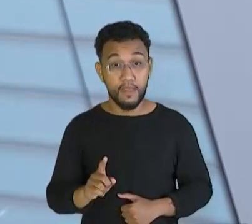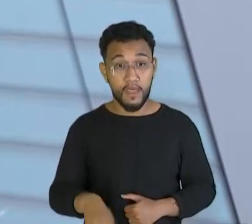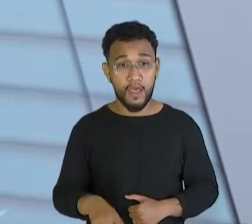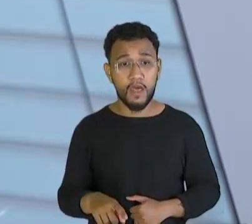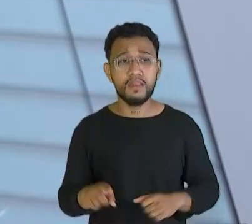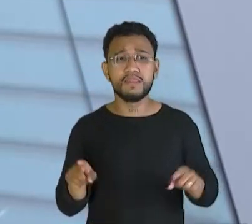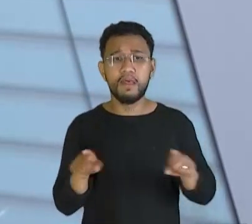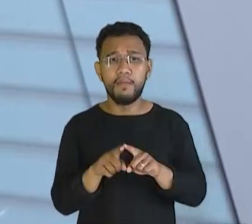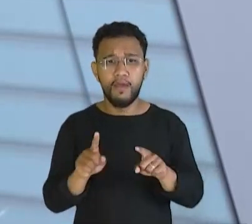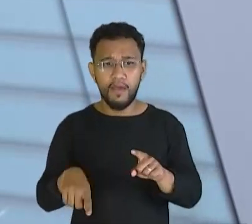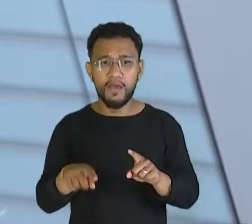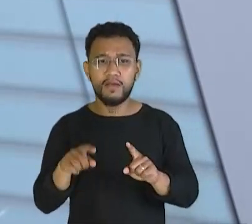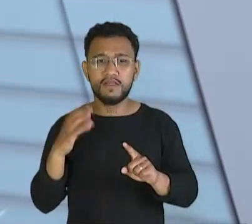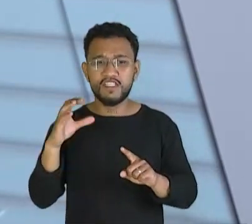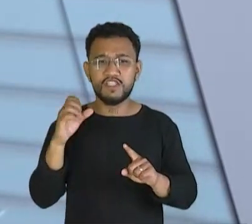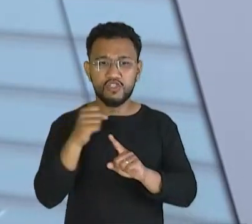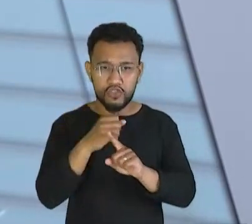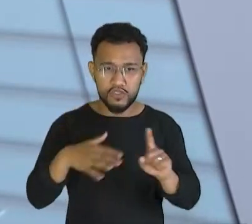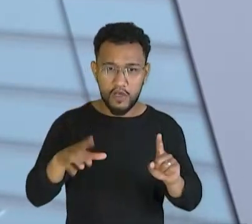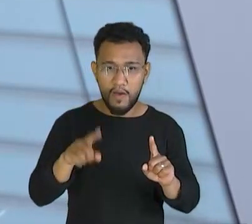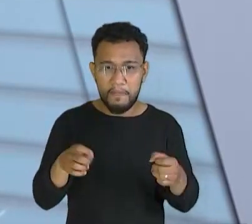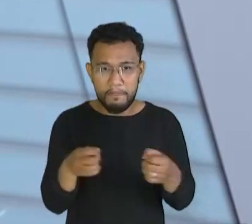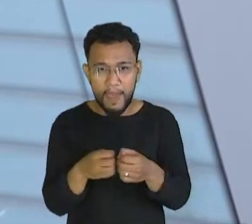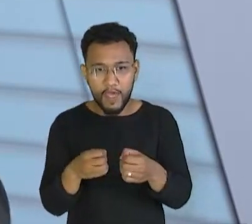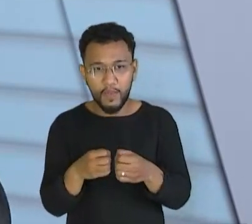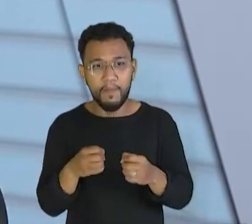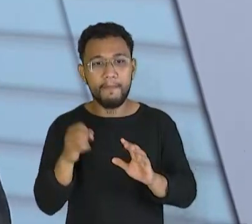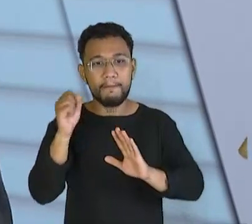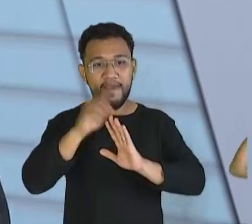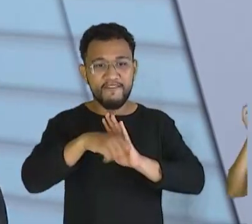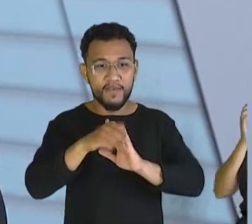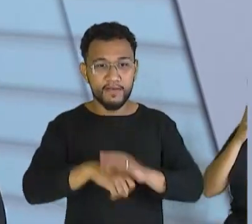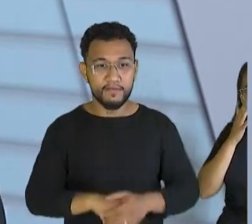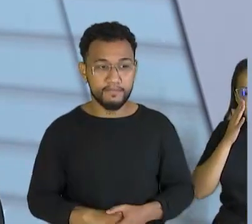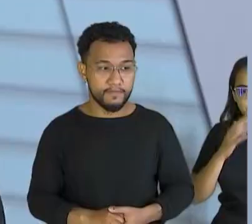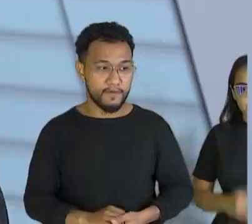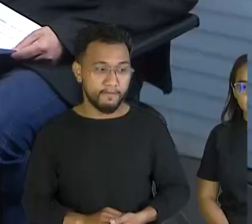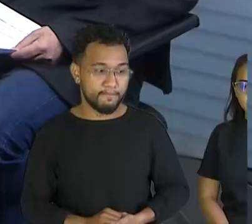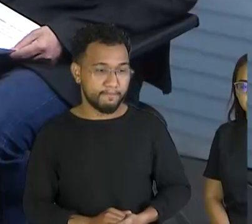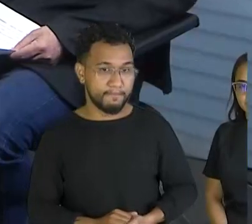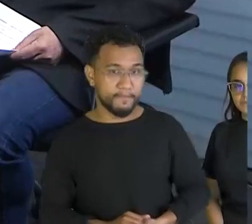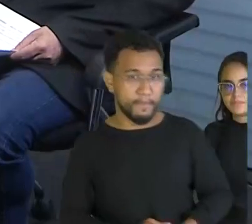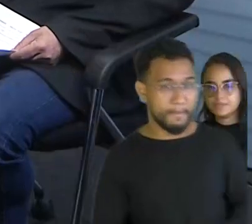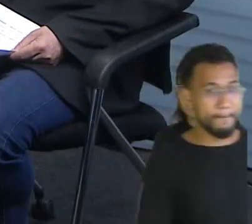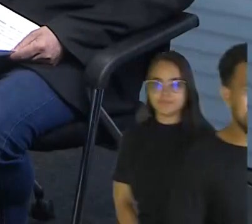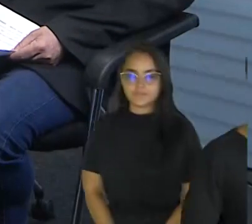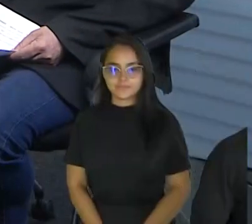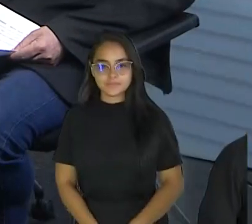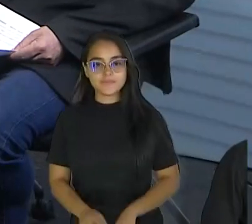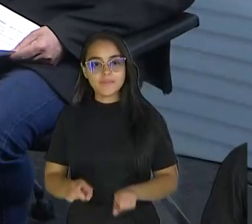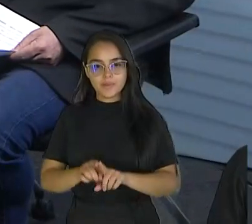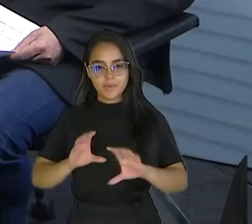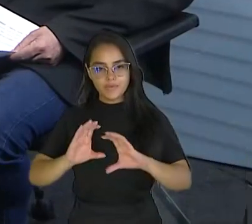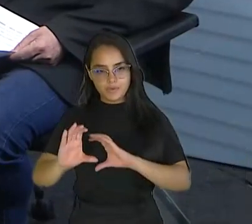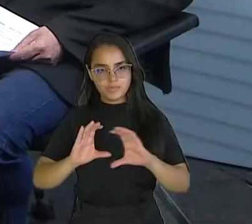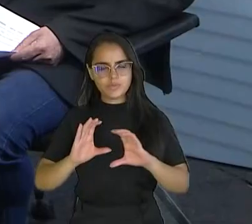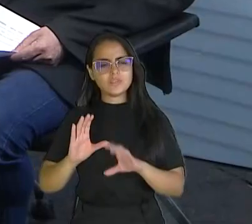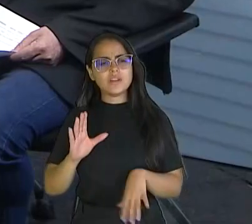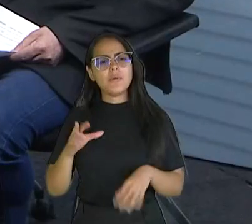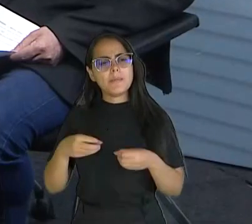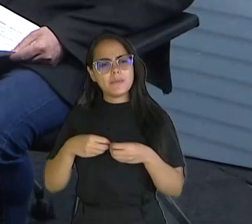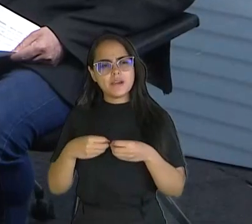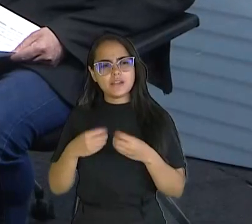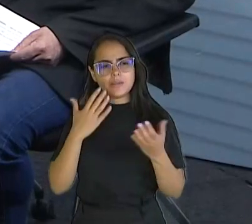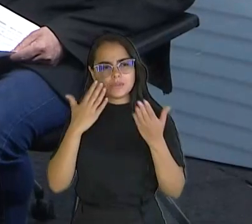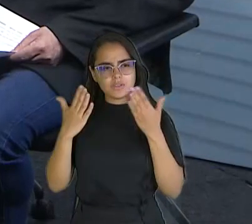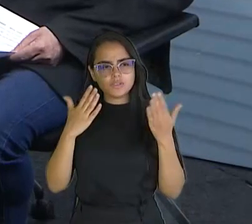que também é ali, né? No Benfica, né? Isso, no Benfica. Somos estudantes. Quando eu fiz comunicação, era ali também, junto com as ciências sociais, com a psicologia.